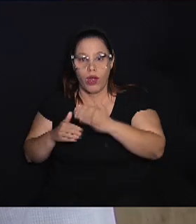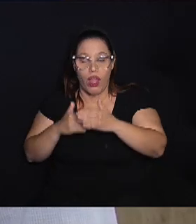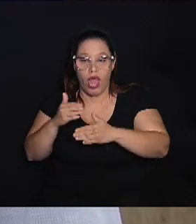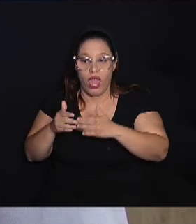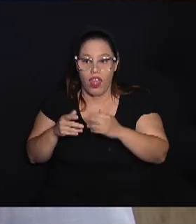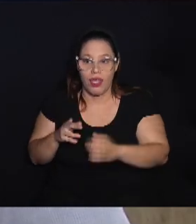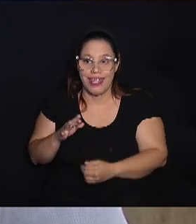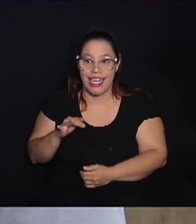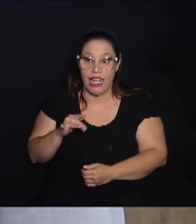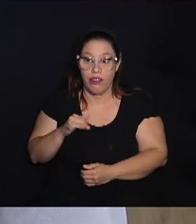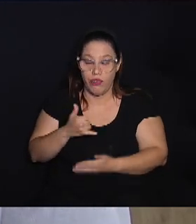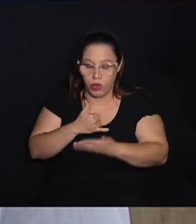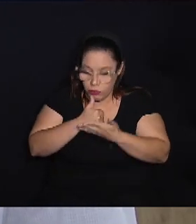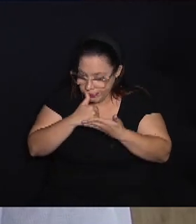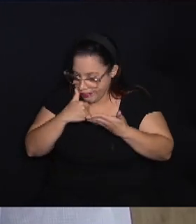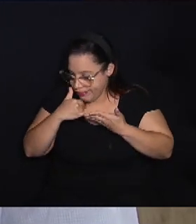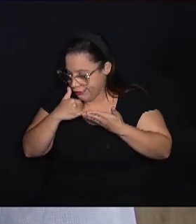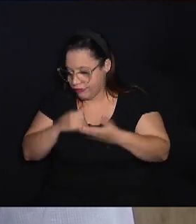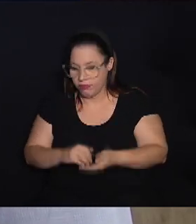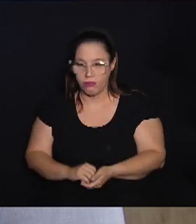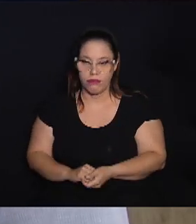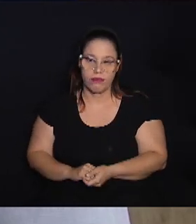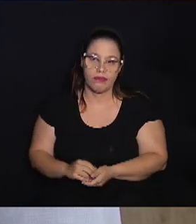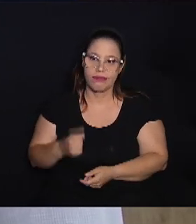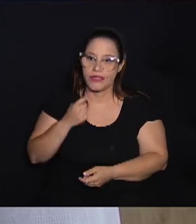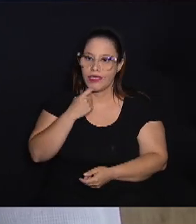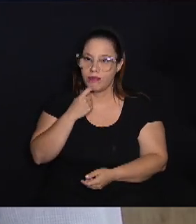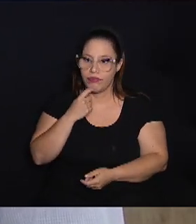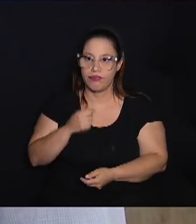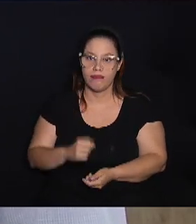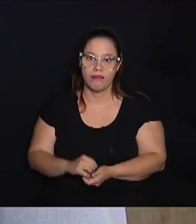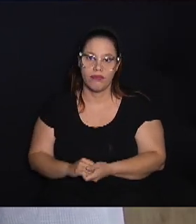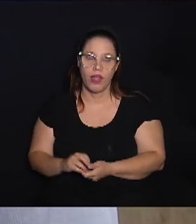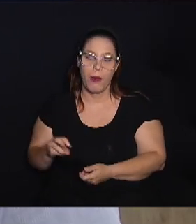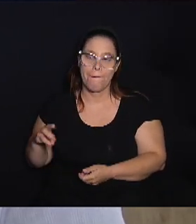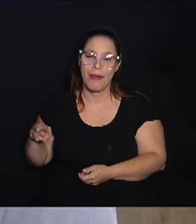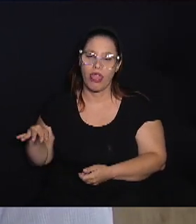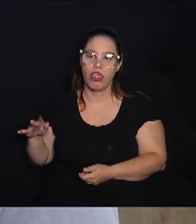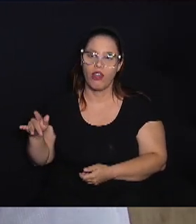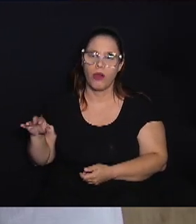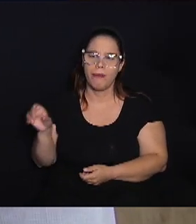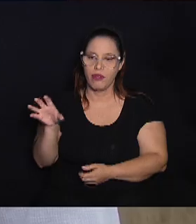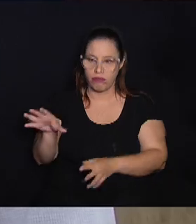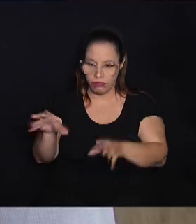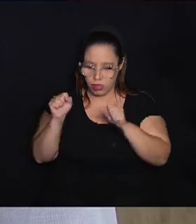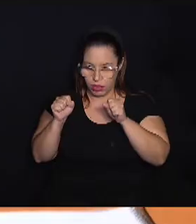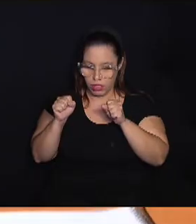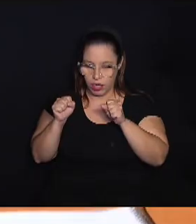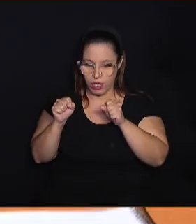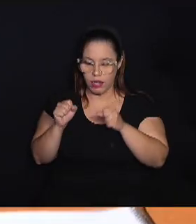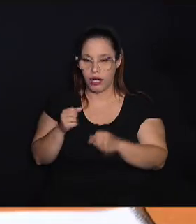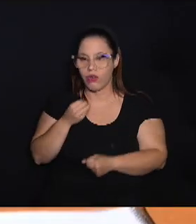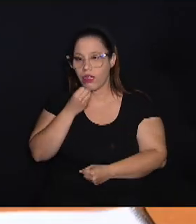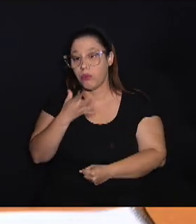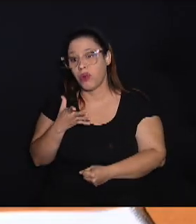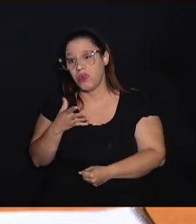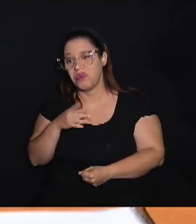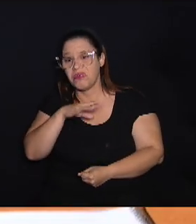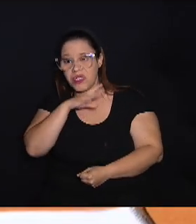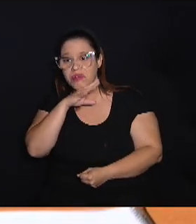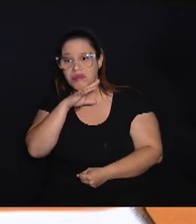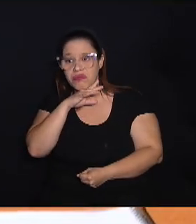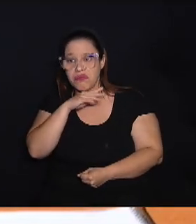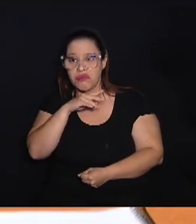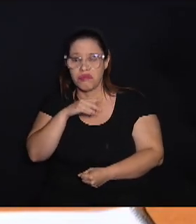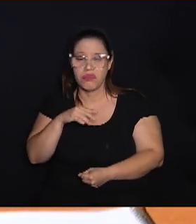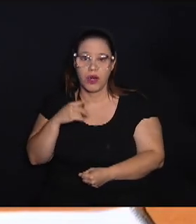de drogas no mundo todo, e aqui em Campinas, como é uma metrópole, acaba atraindo tudo que é de bom e de ruim também. Para o parlamentar, a